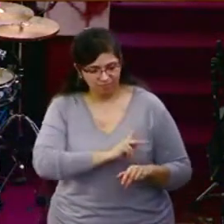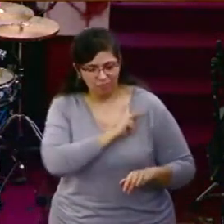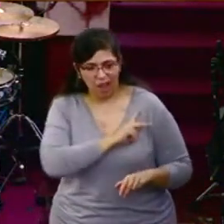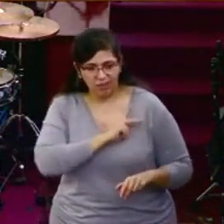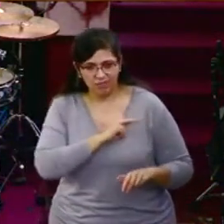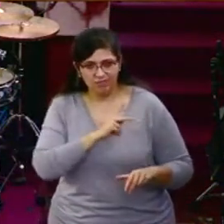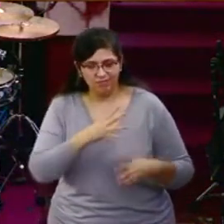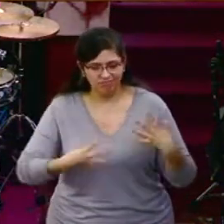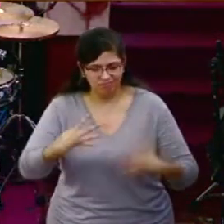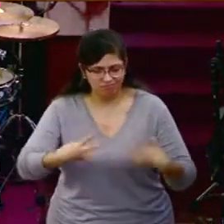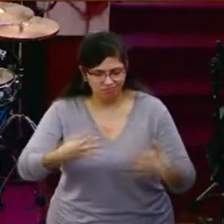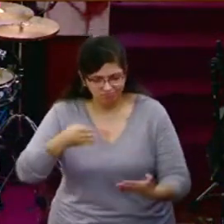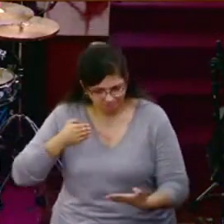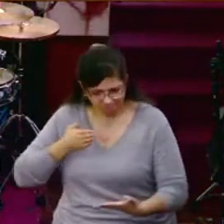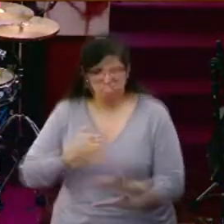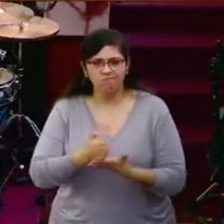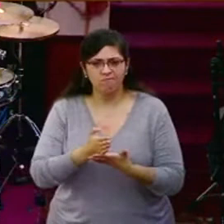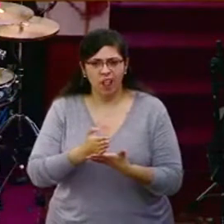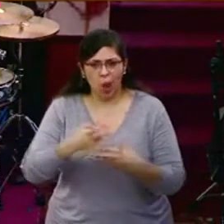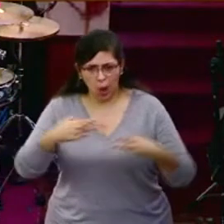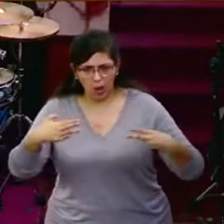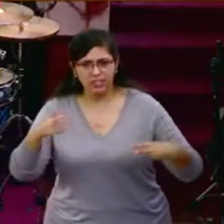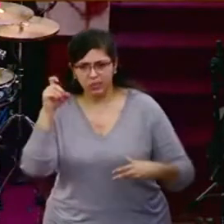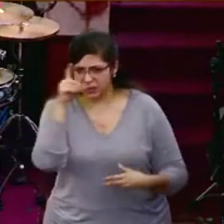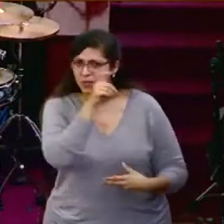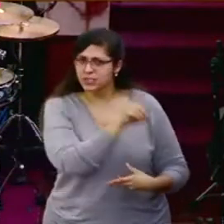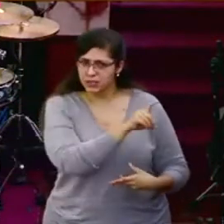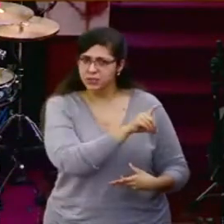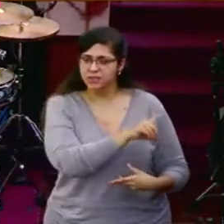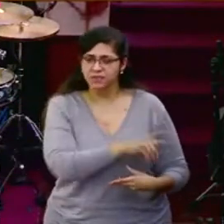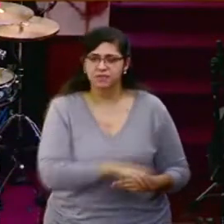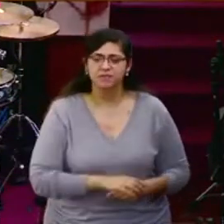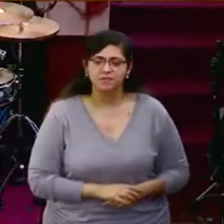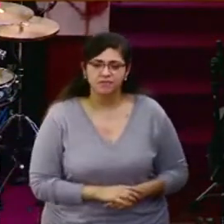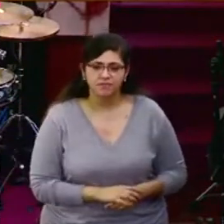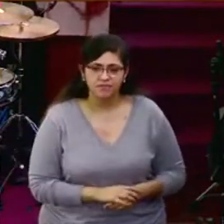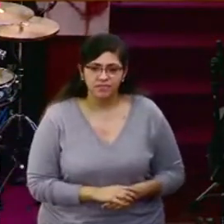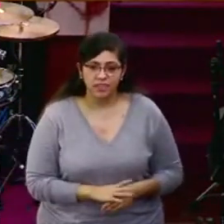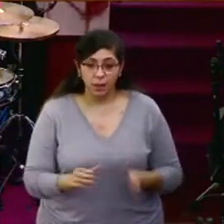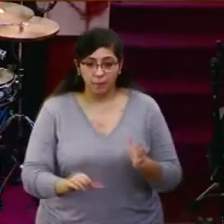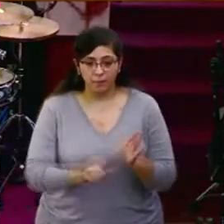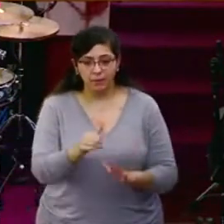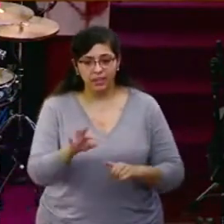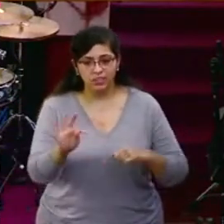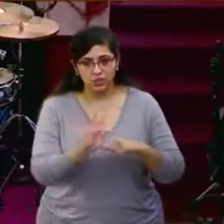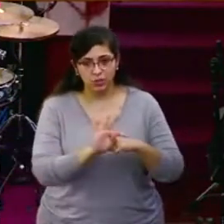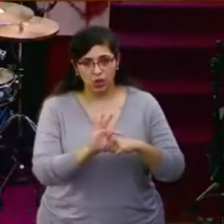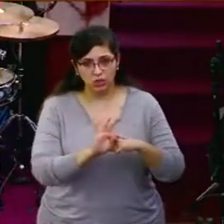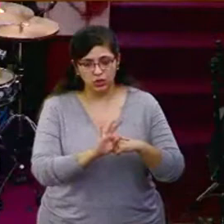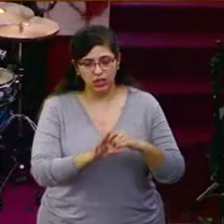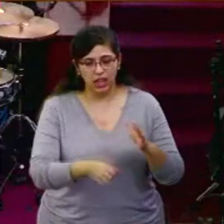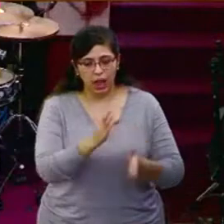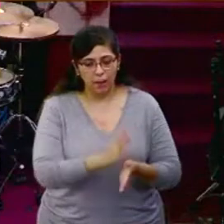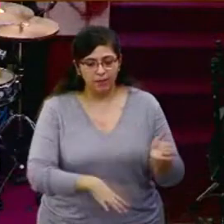exemplo na primeira carta a timóteo capítulo 6 é paulo que está escrevendo primeira timóteo capítulo 6